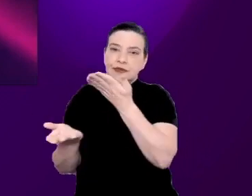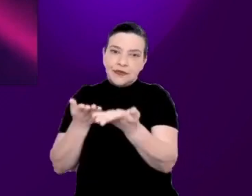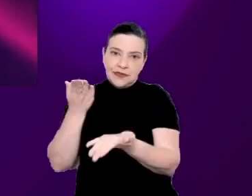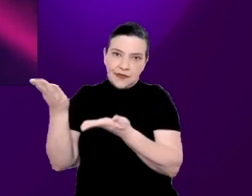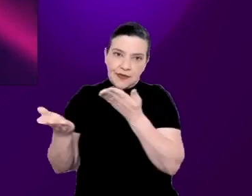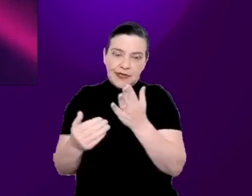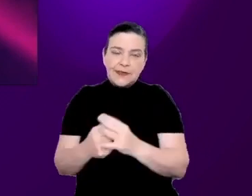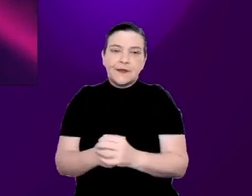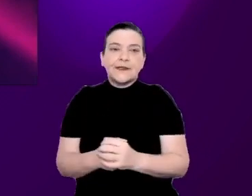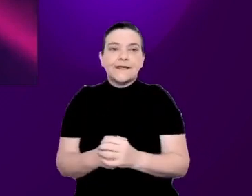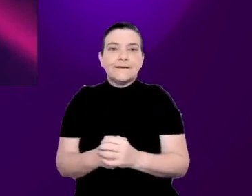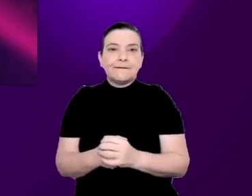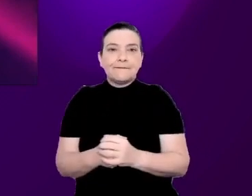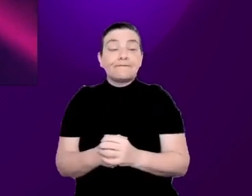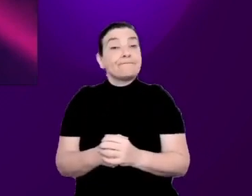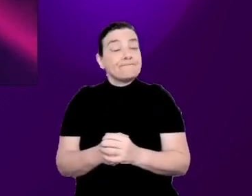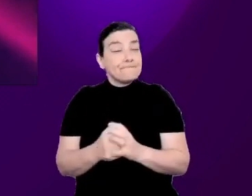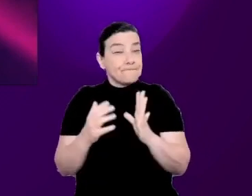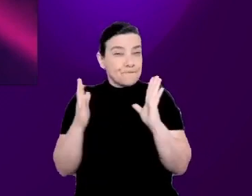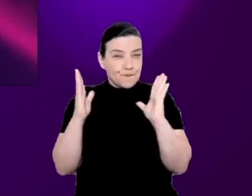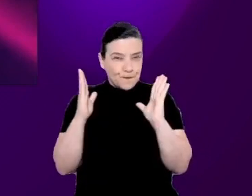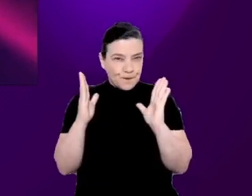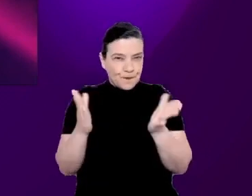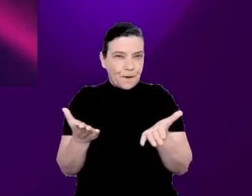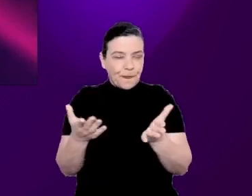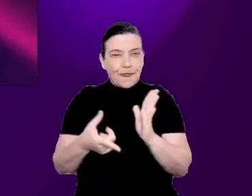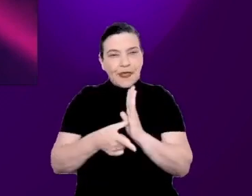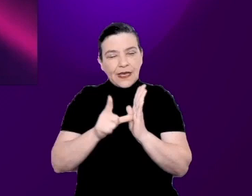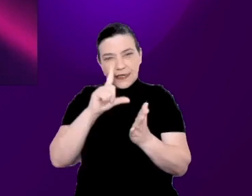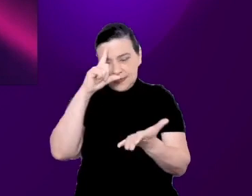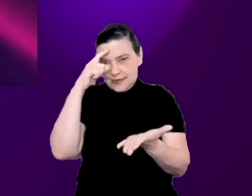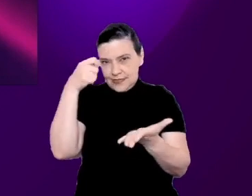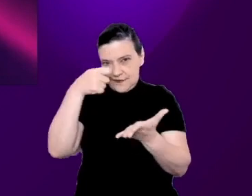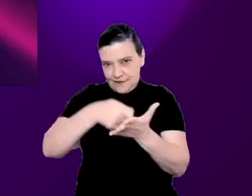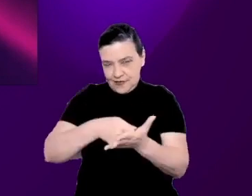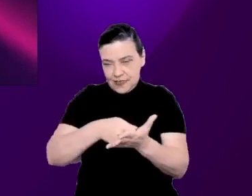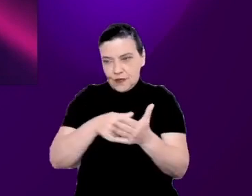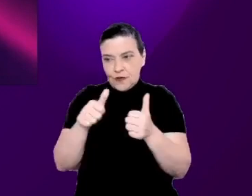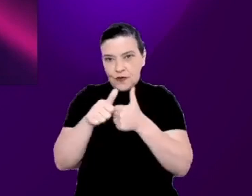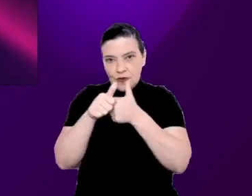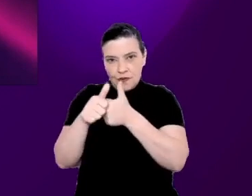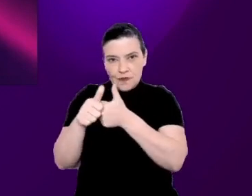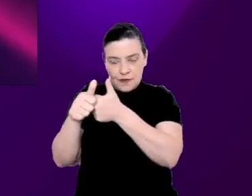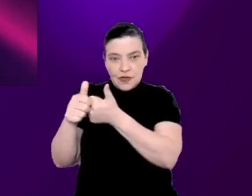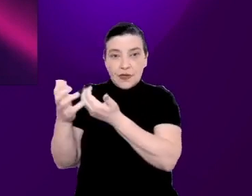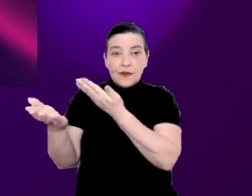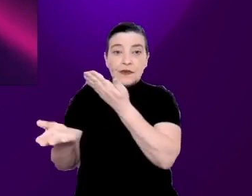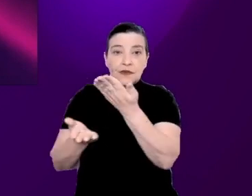Então, como a gente definiu o acompanhamento desses tratamentos,